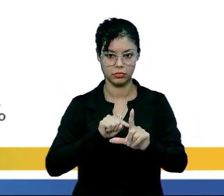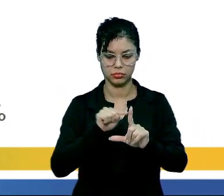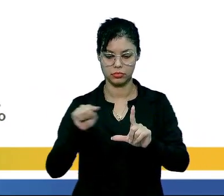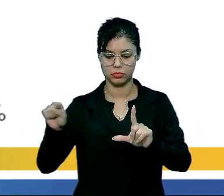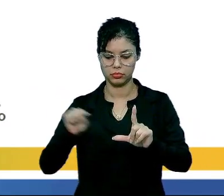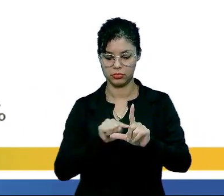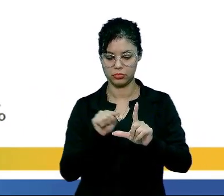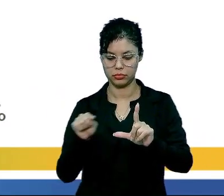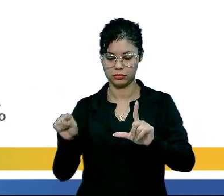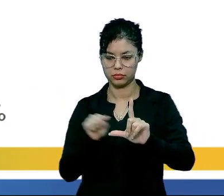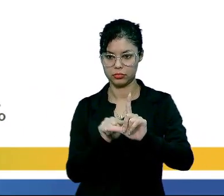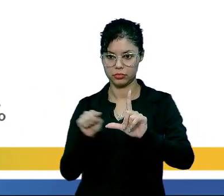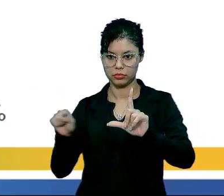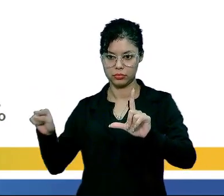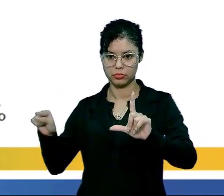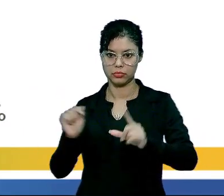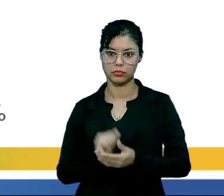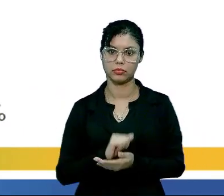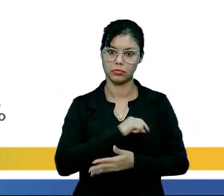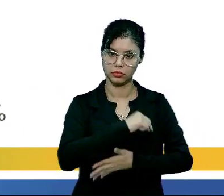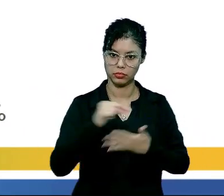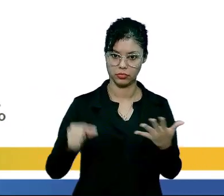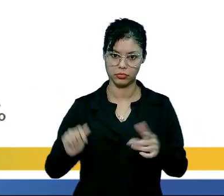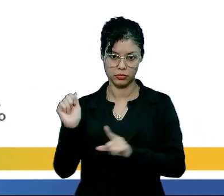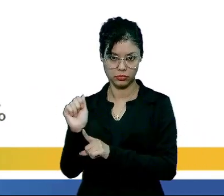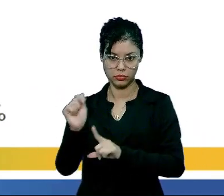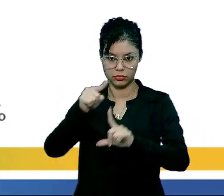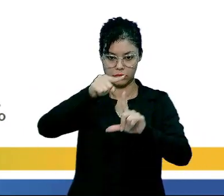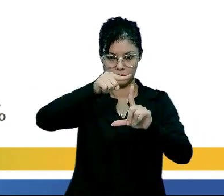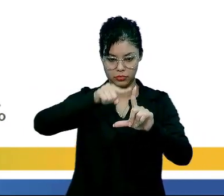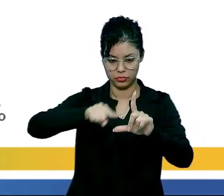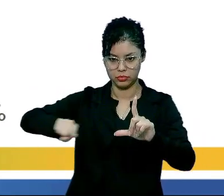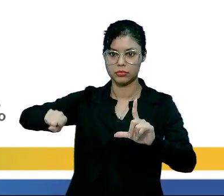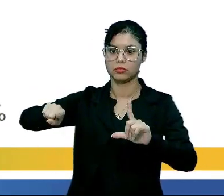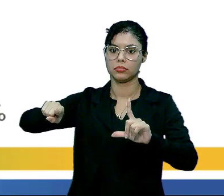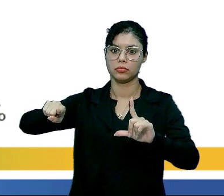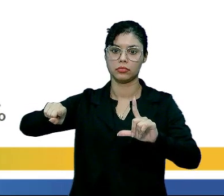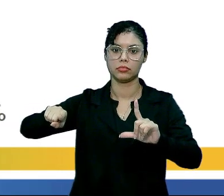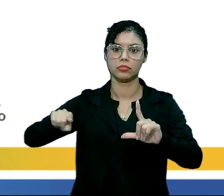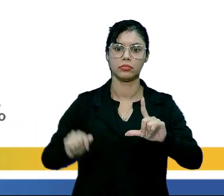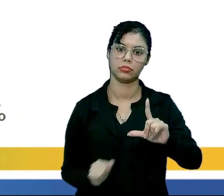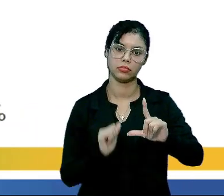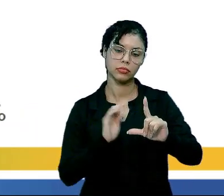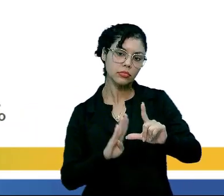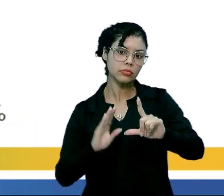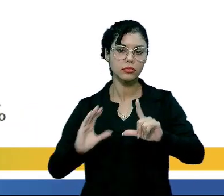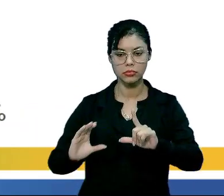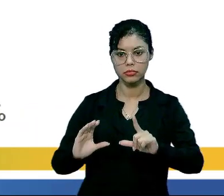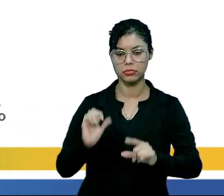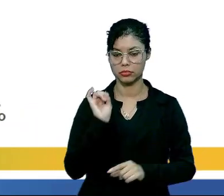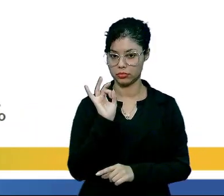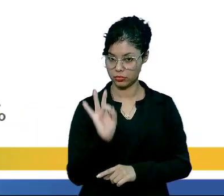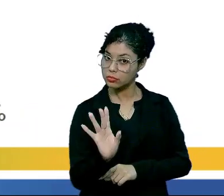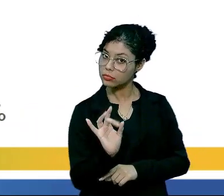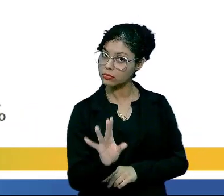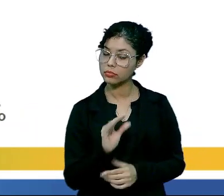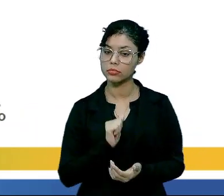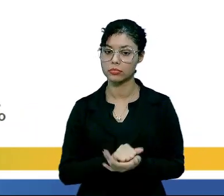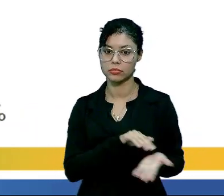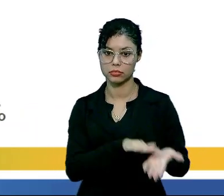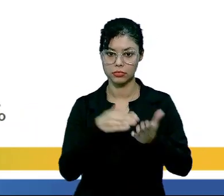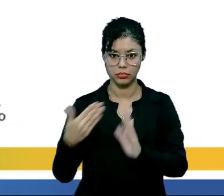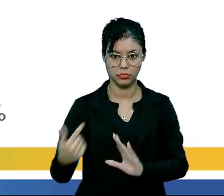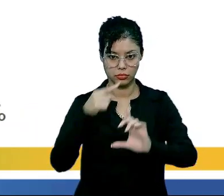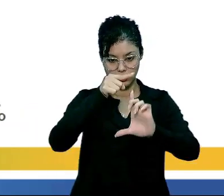tenho uma reação onde o elemento A ele está formando os elementos B e C. Somente a partir